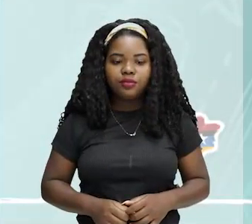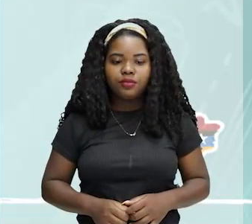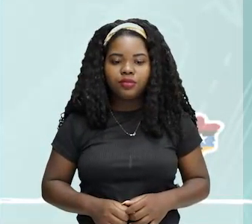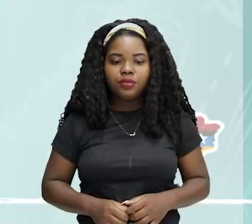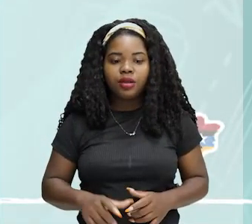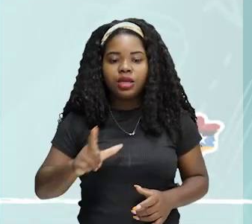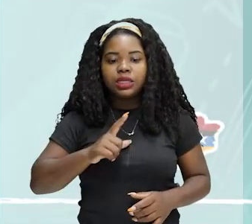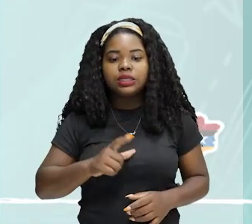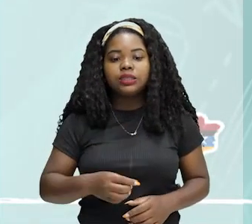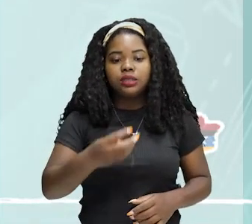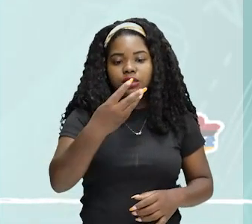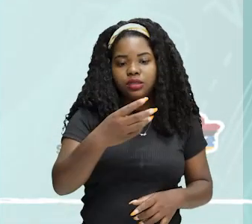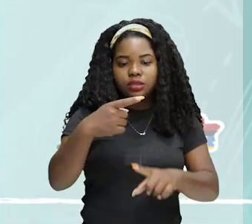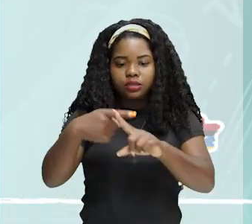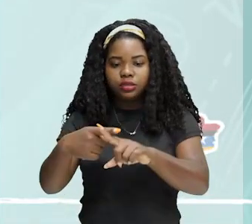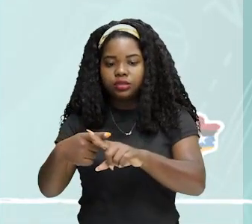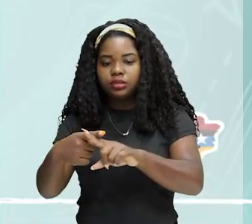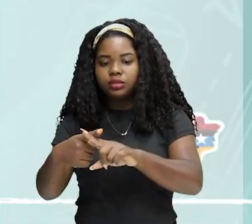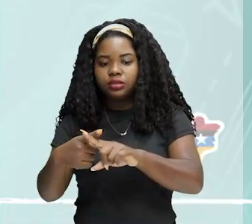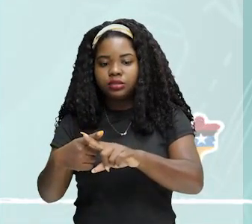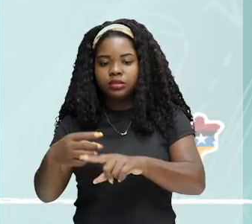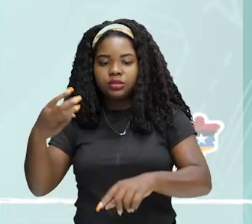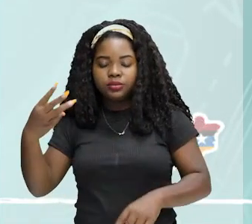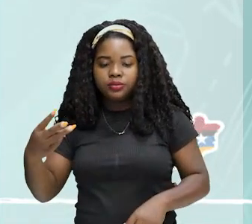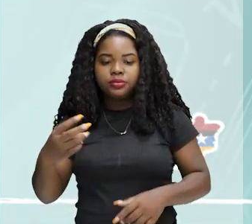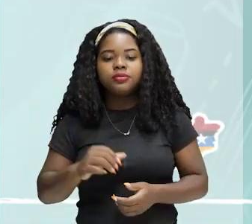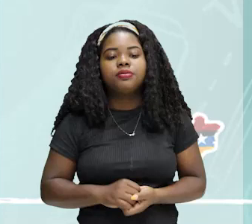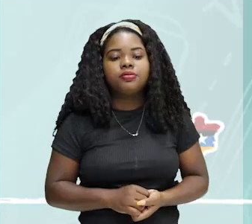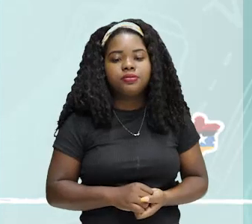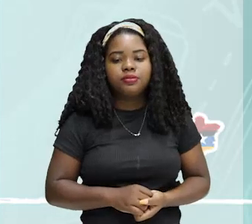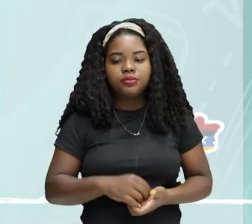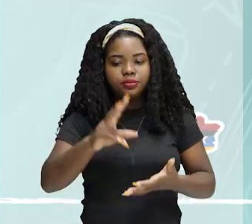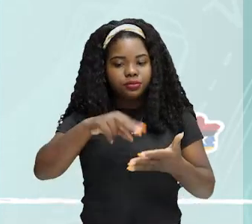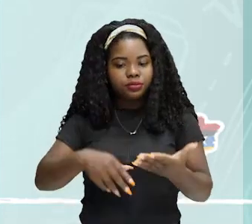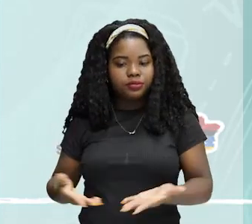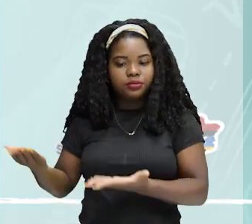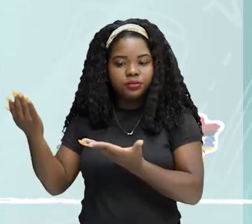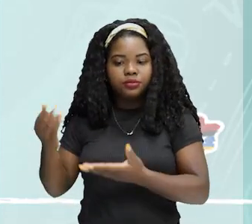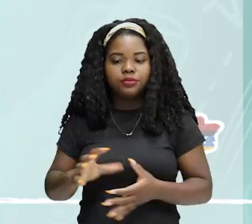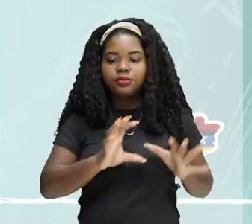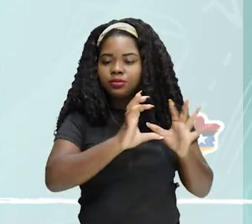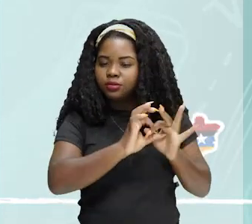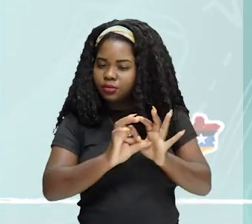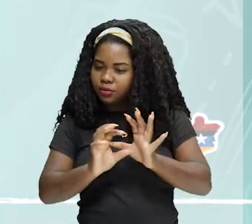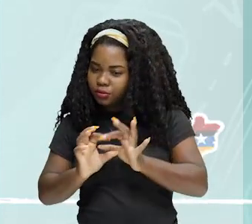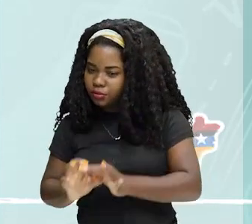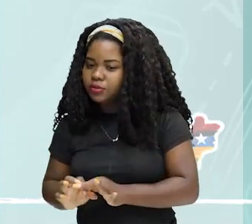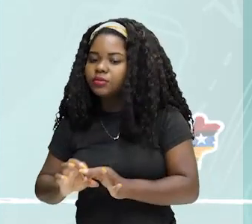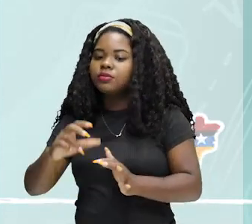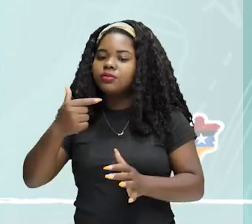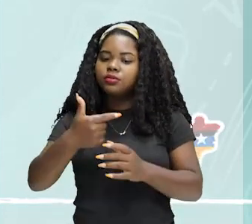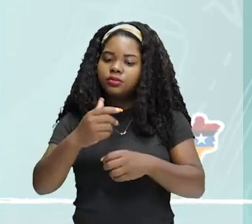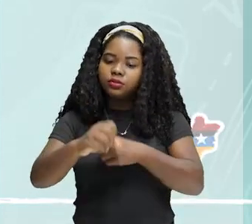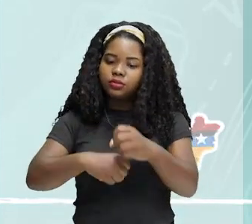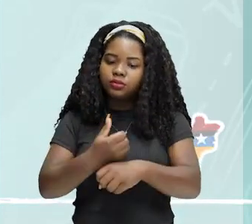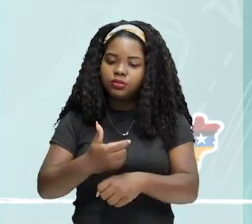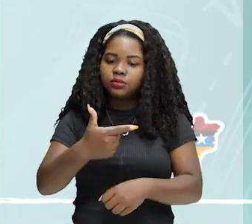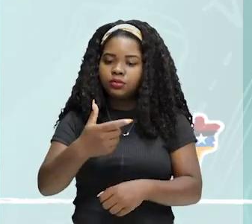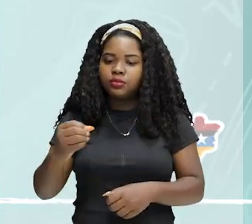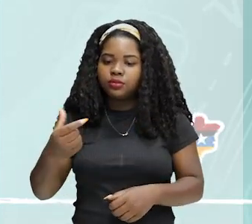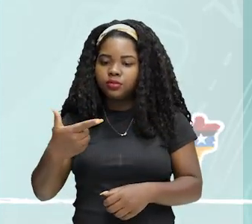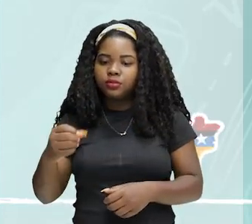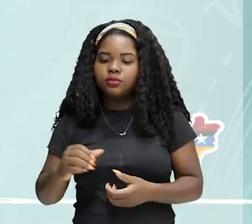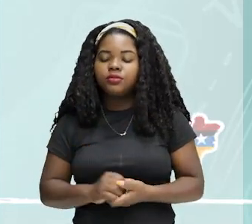Basquetebol 3x3. A modalidade fez sua estreia na Olimpíada de Tóquio 2020. Pronto. Mais